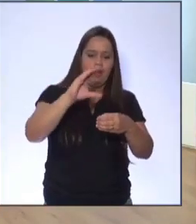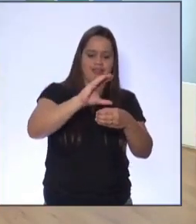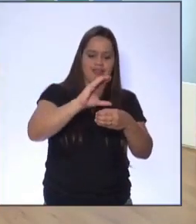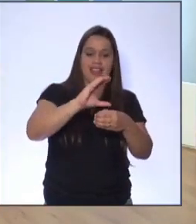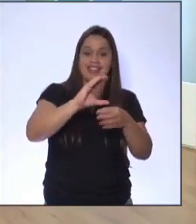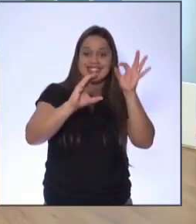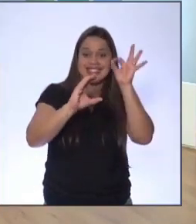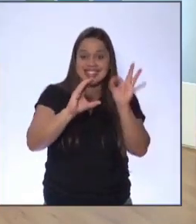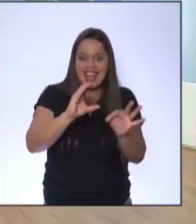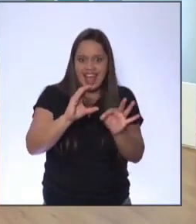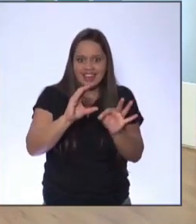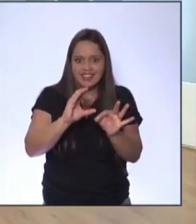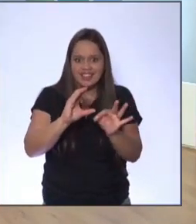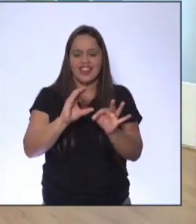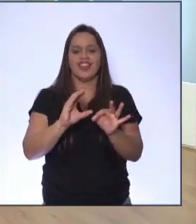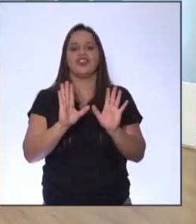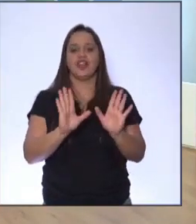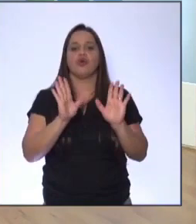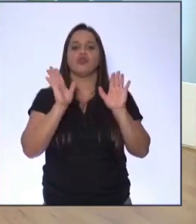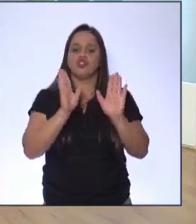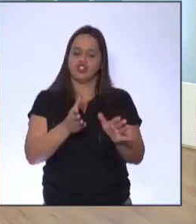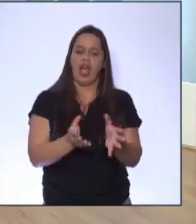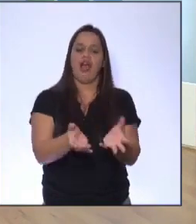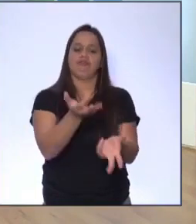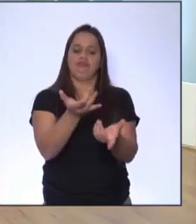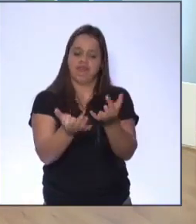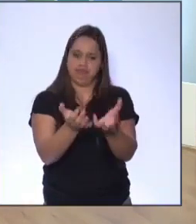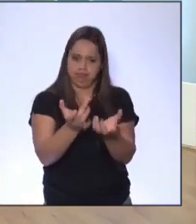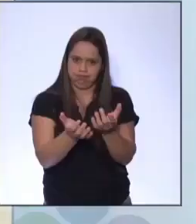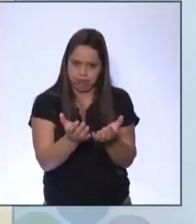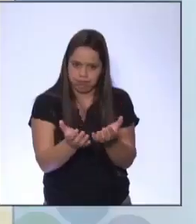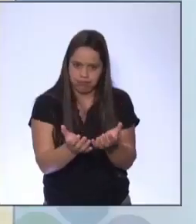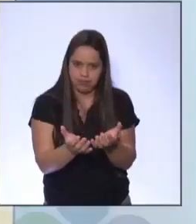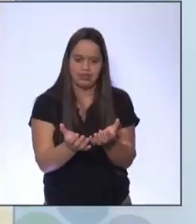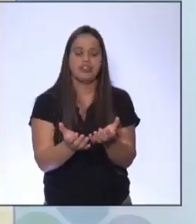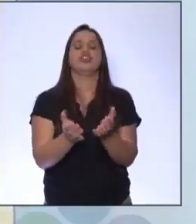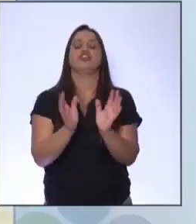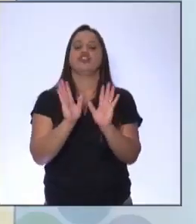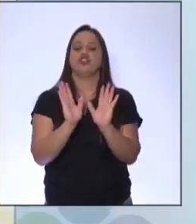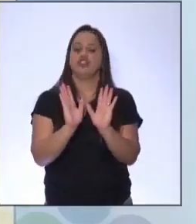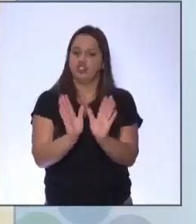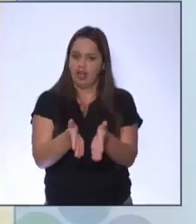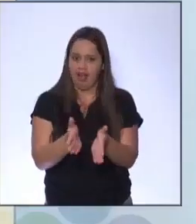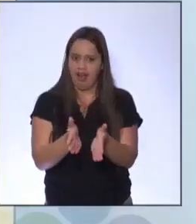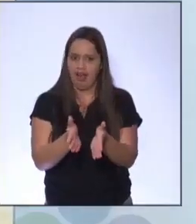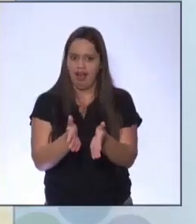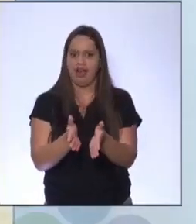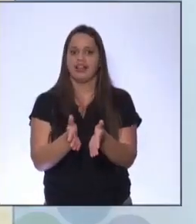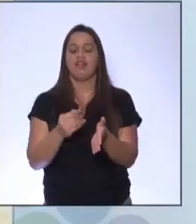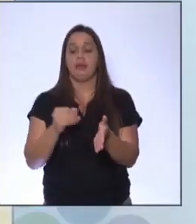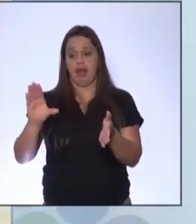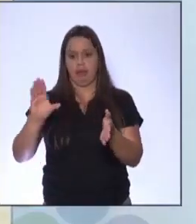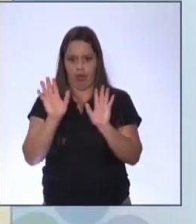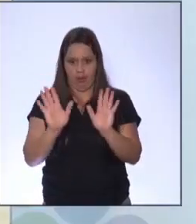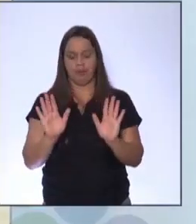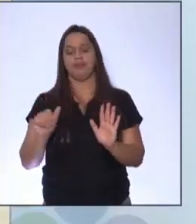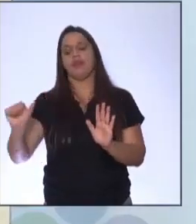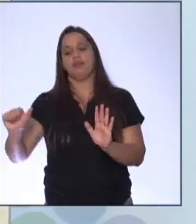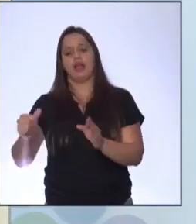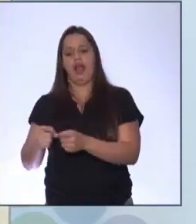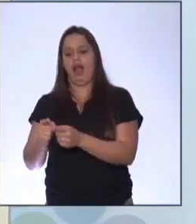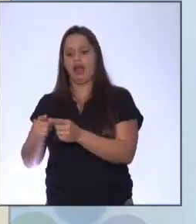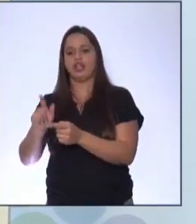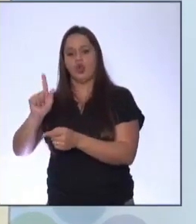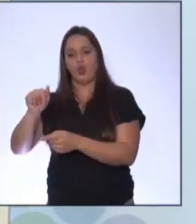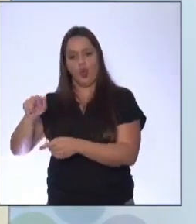ali, né, coloca o pó de café, esse filtro, você vai colocar o coador dentro do filtro, ou já colocar o